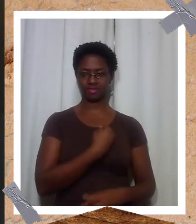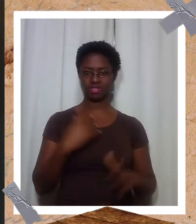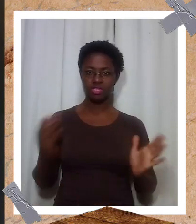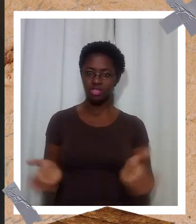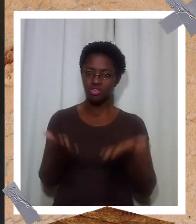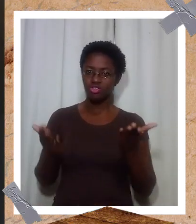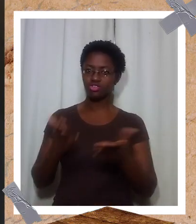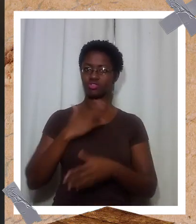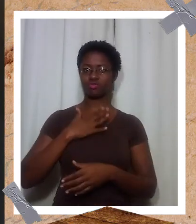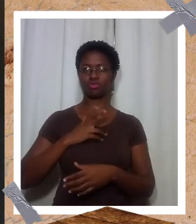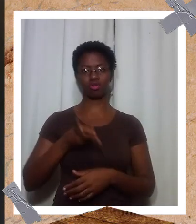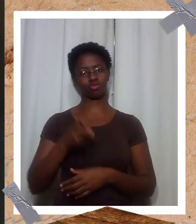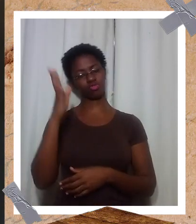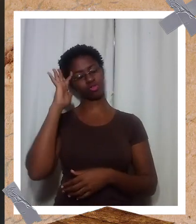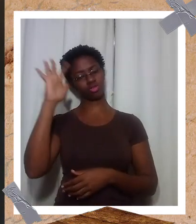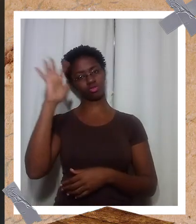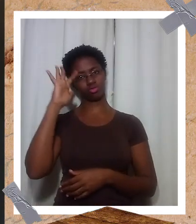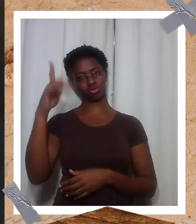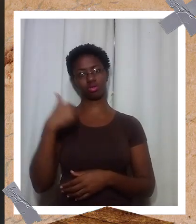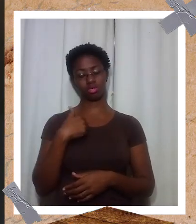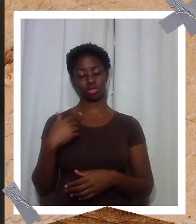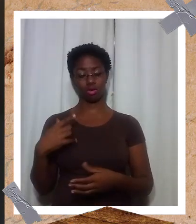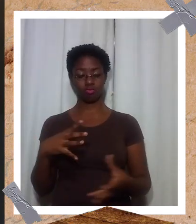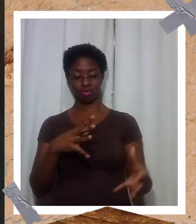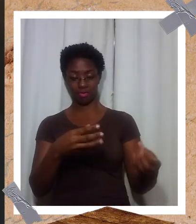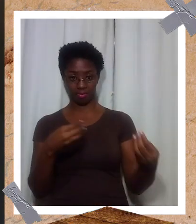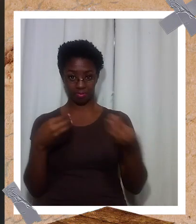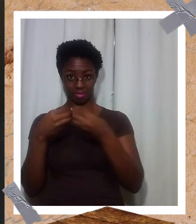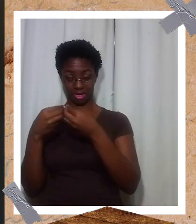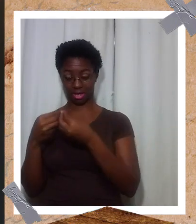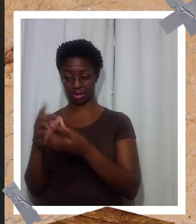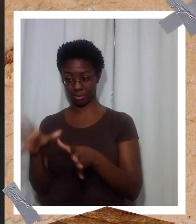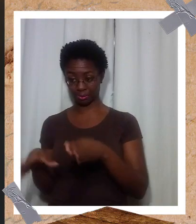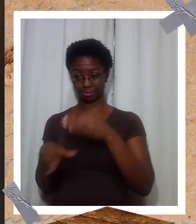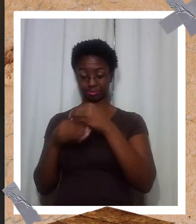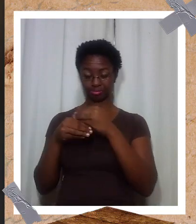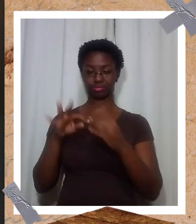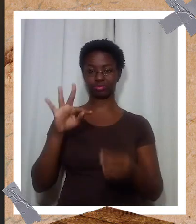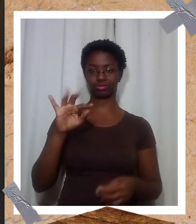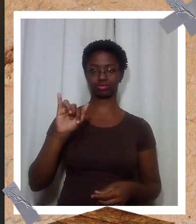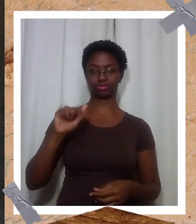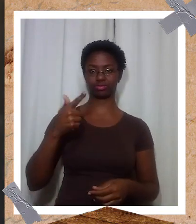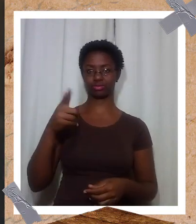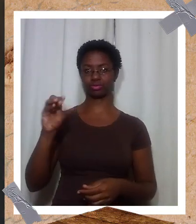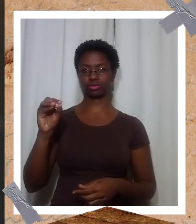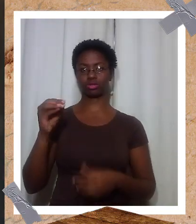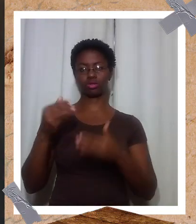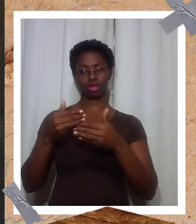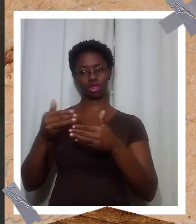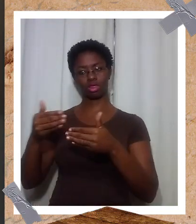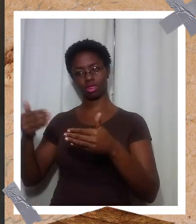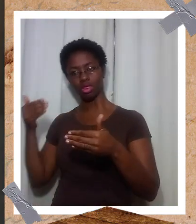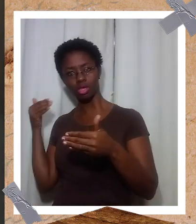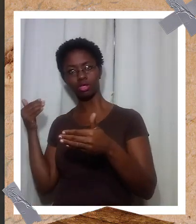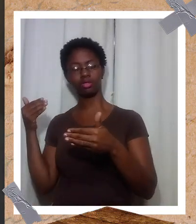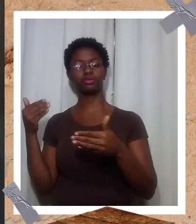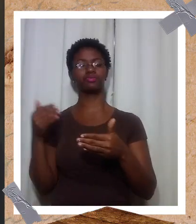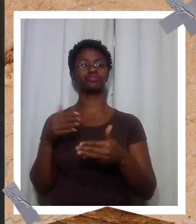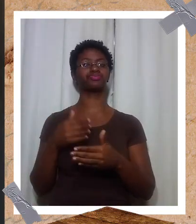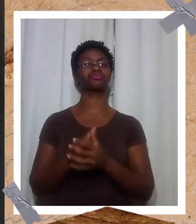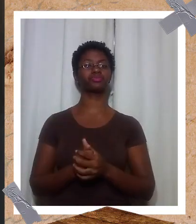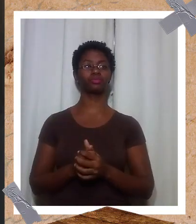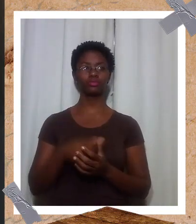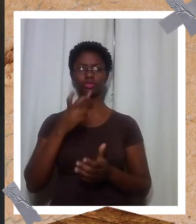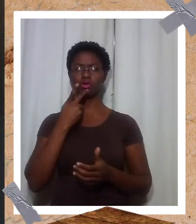continuar sonhando, né? Eu vou pegar um gancho do Tião, um gancho anterior, um gancho numa última fala